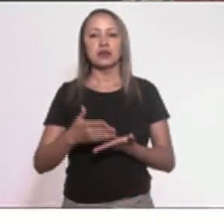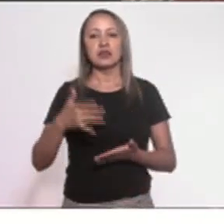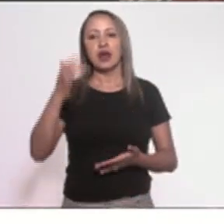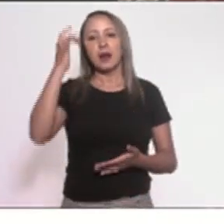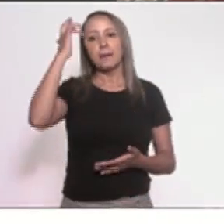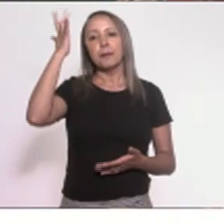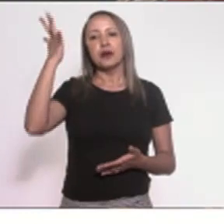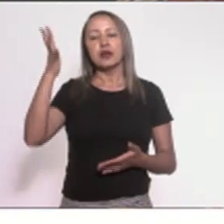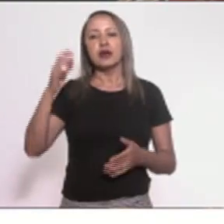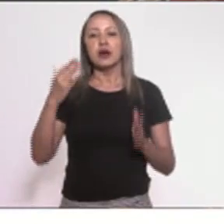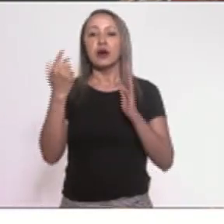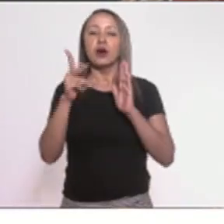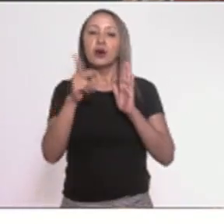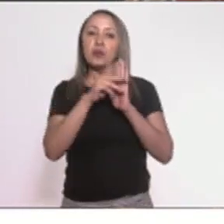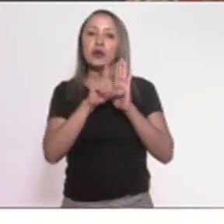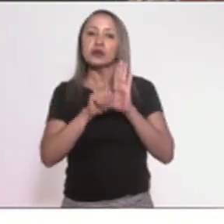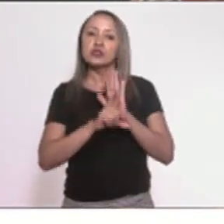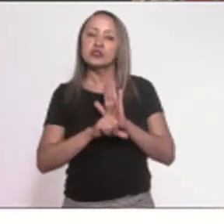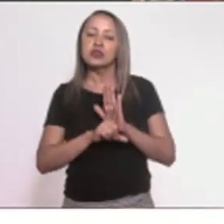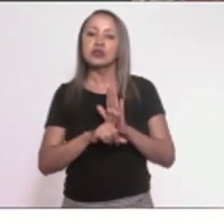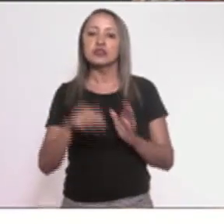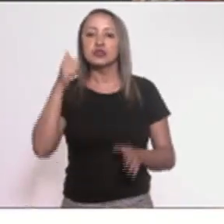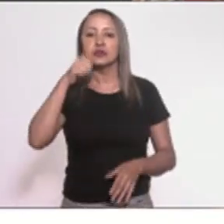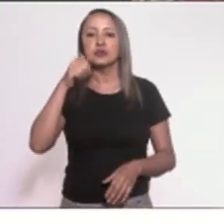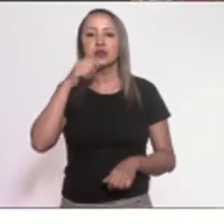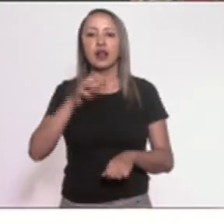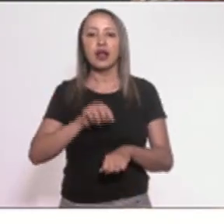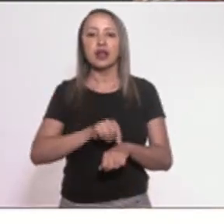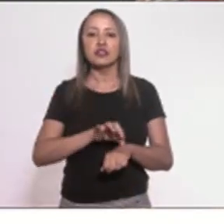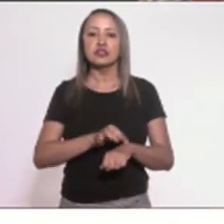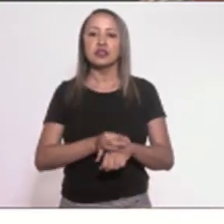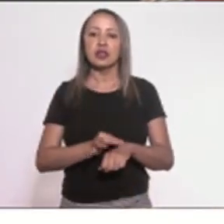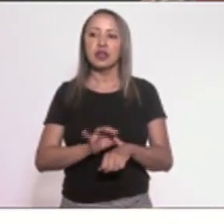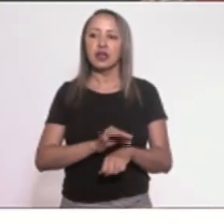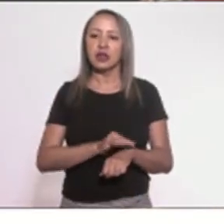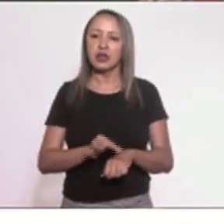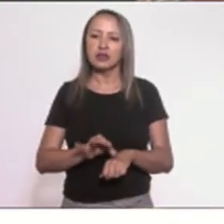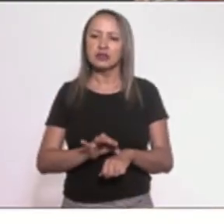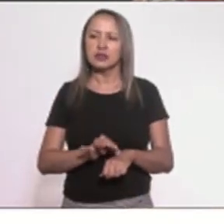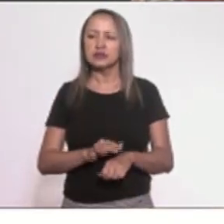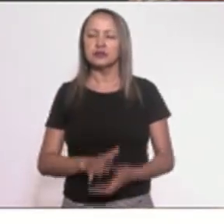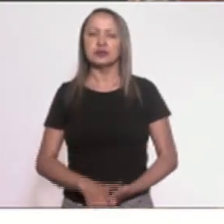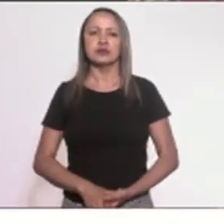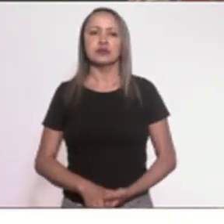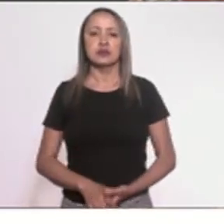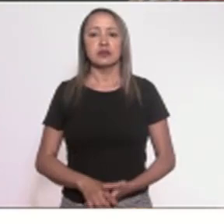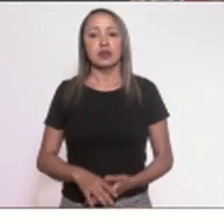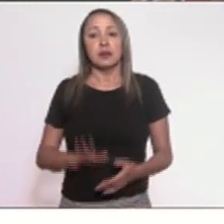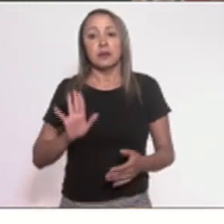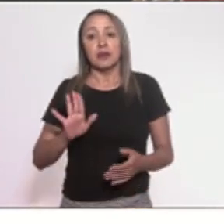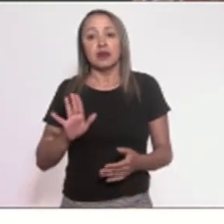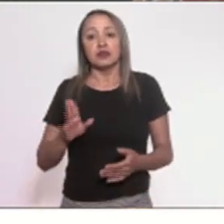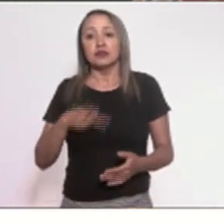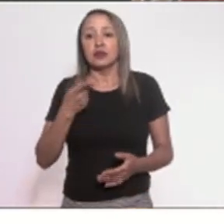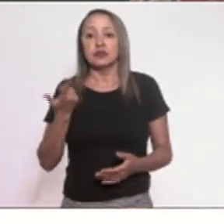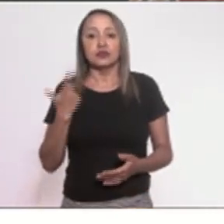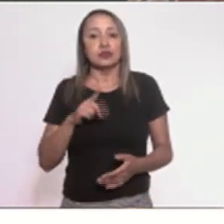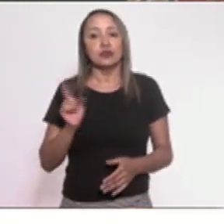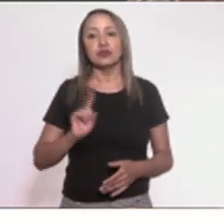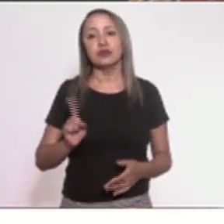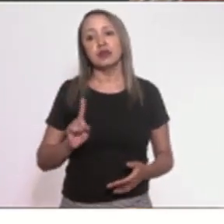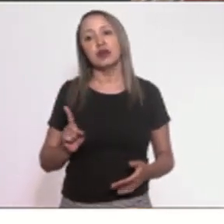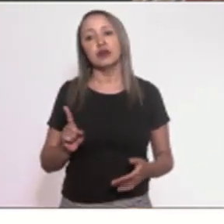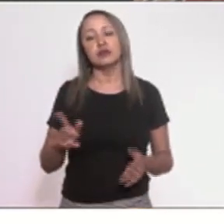o projeto de resolução do Fórum de Mulheres Negras, que estava na pauta da semana passada. A sessão caiu e ele não retornou essa semana. É o